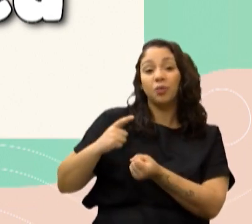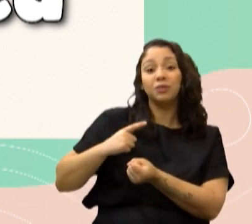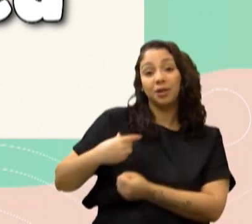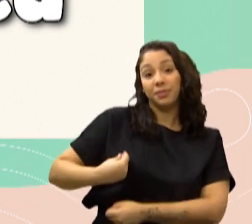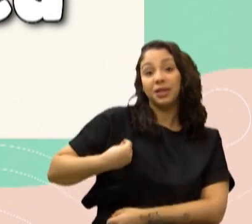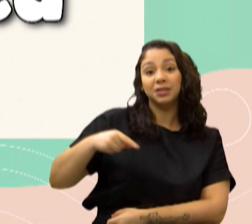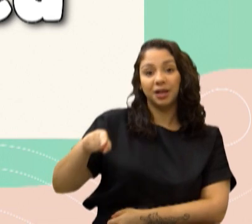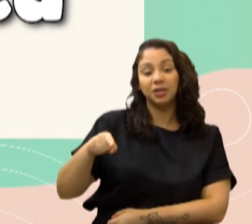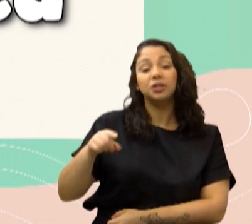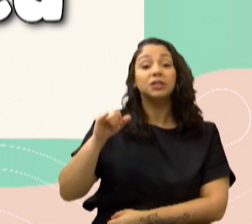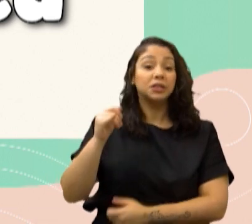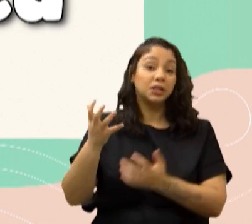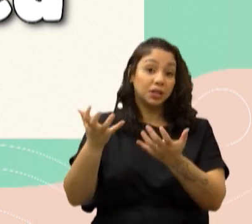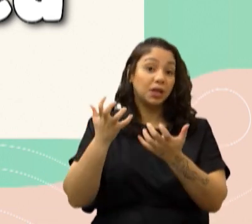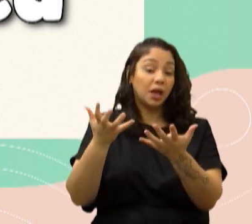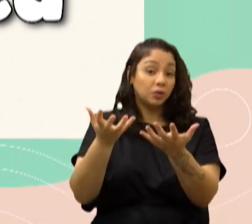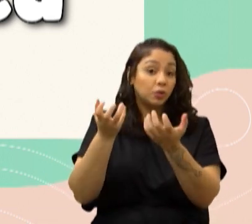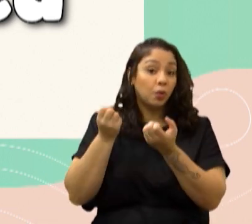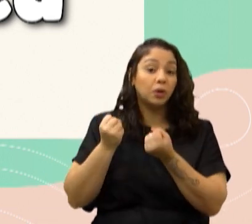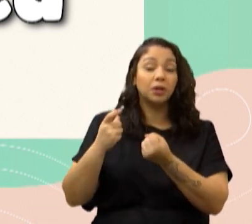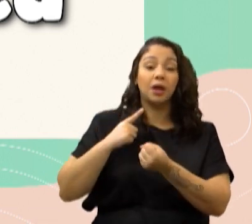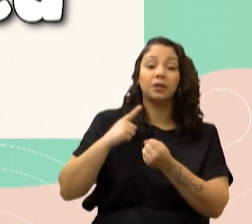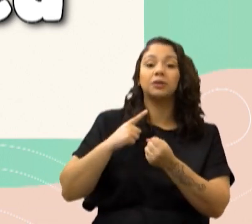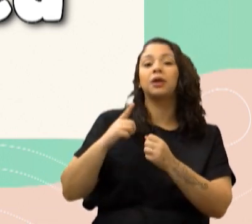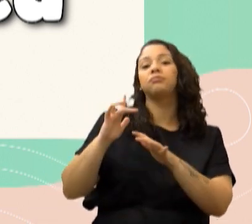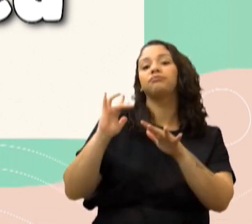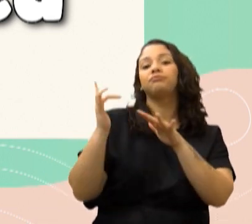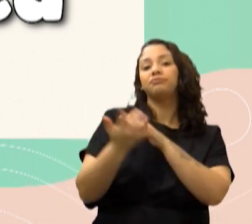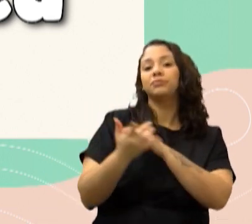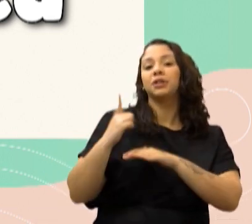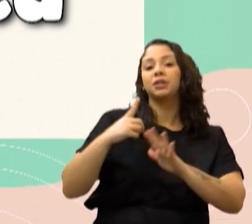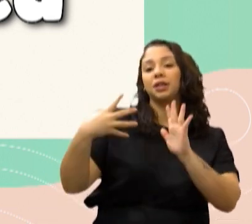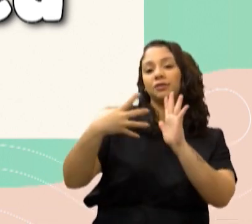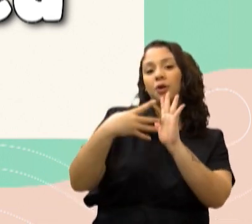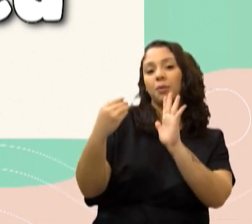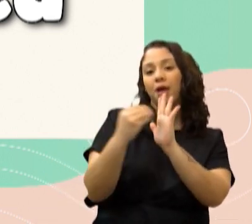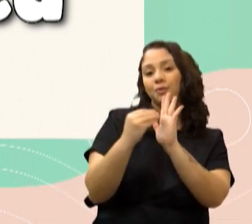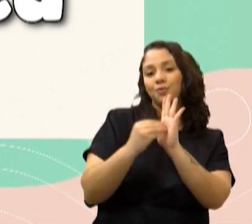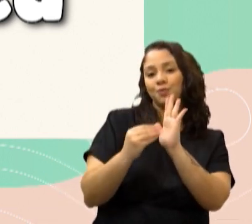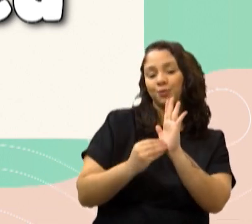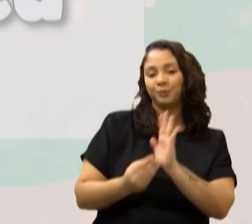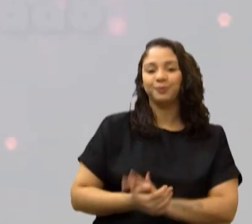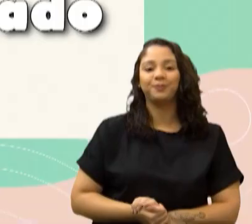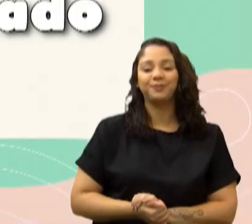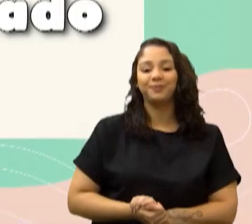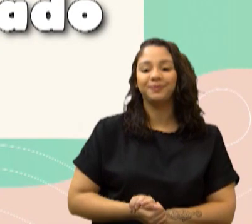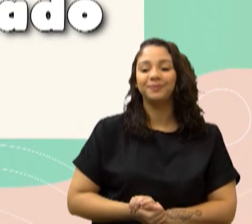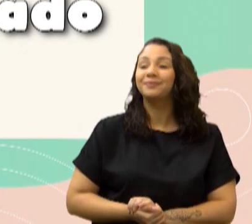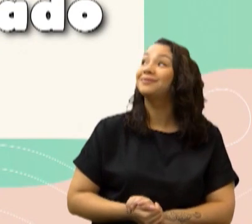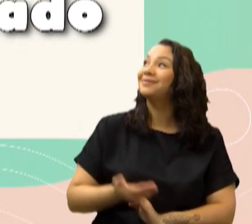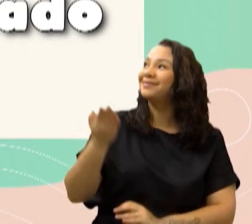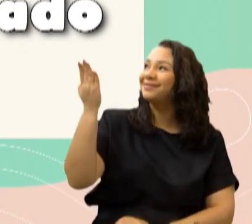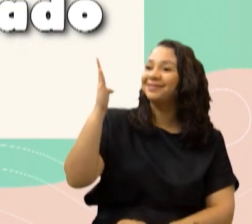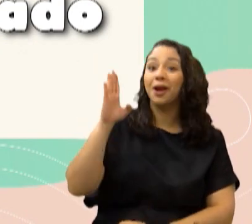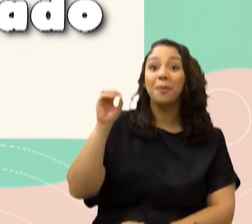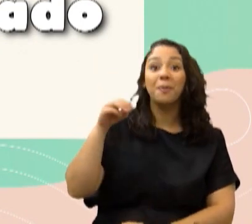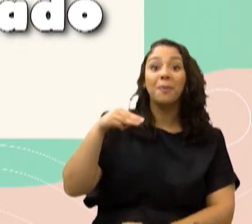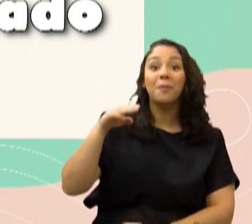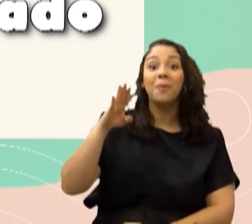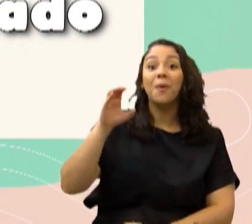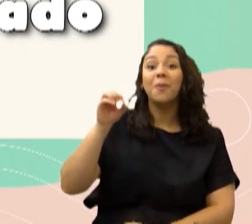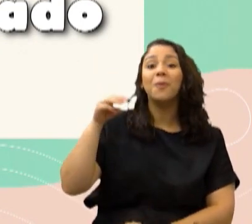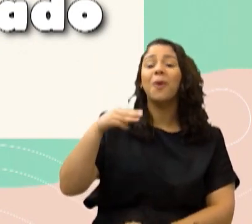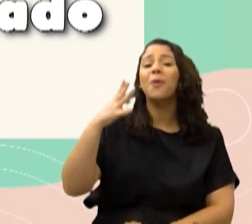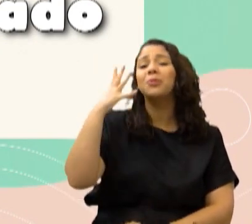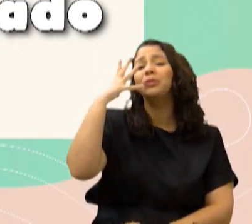Se quiser adotar, entre nas redes sociais da associação e preencha o formulário. O Bombom é